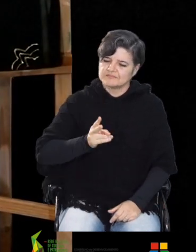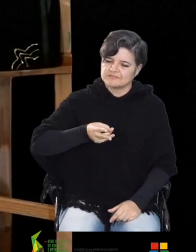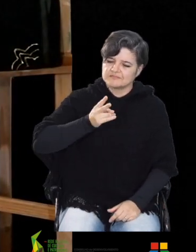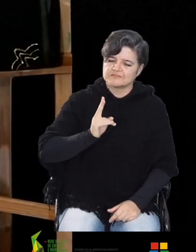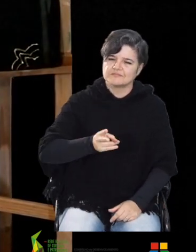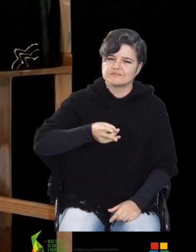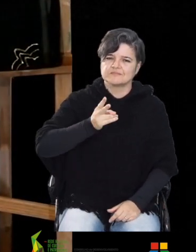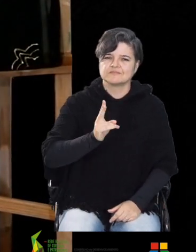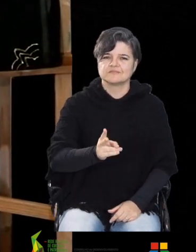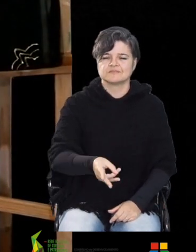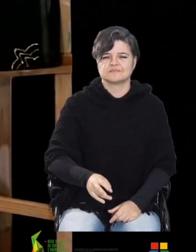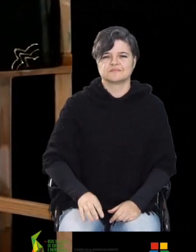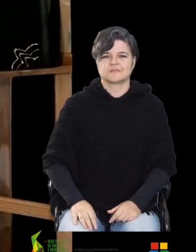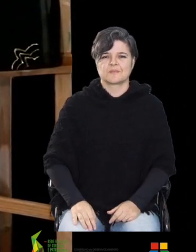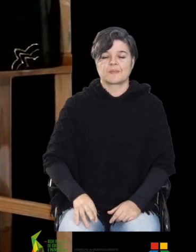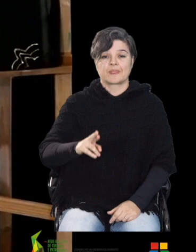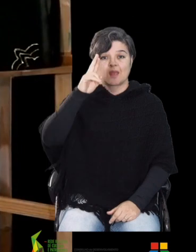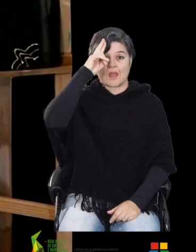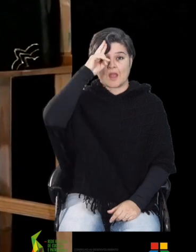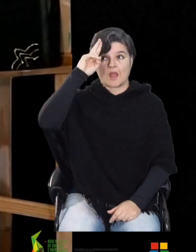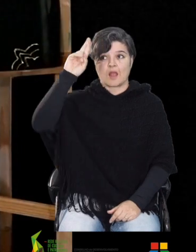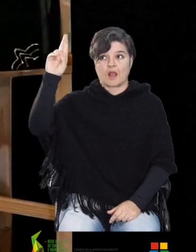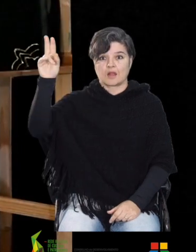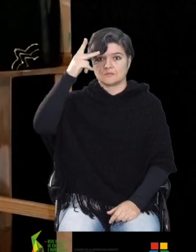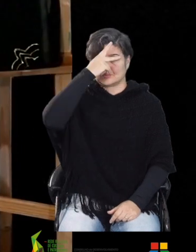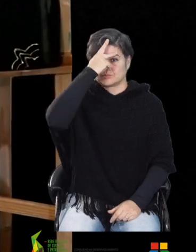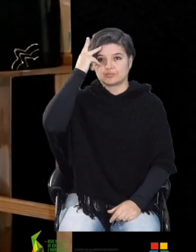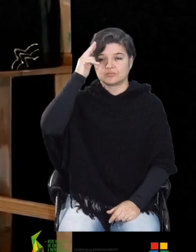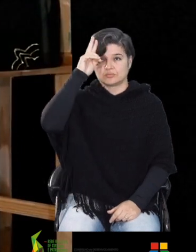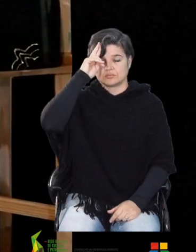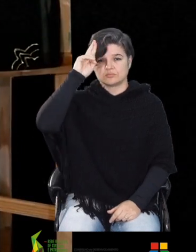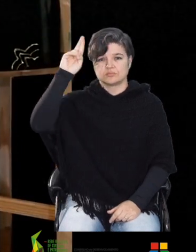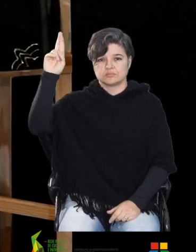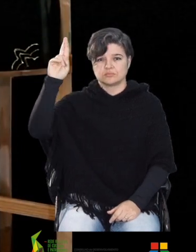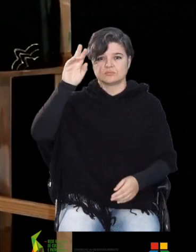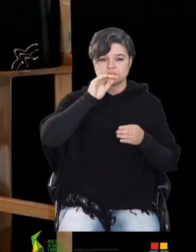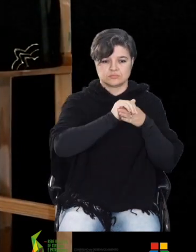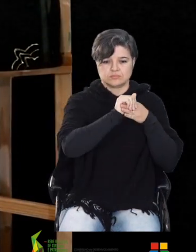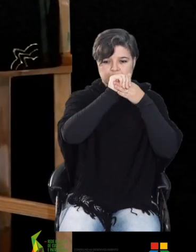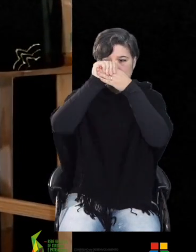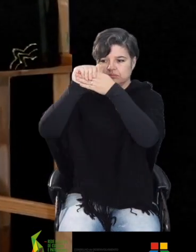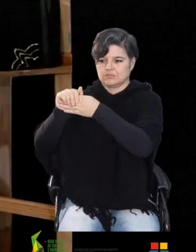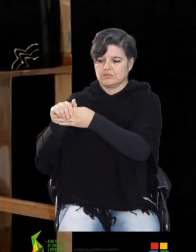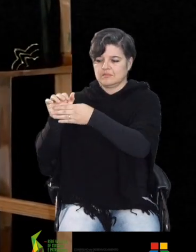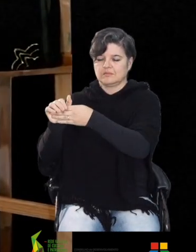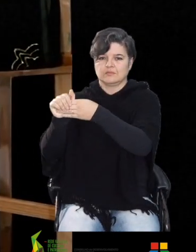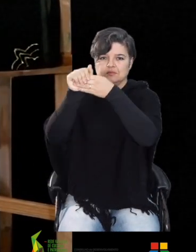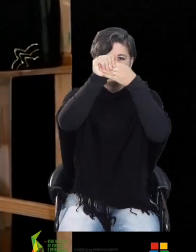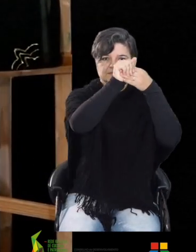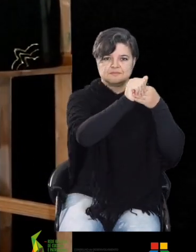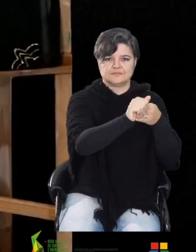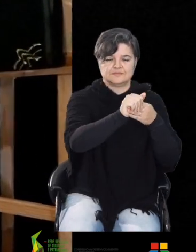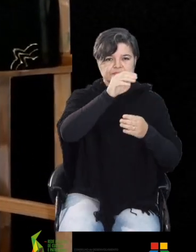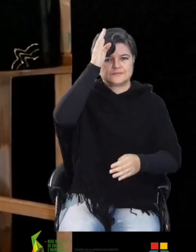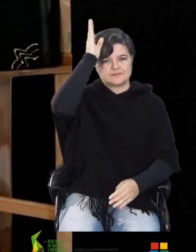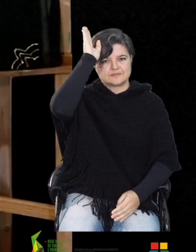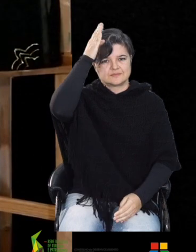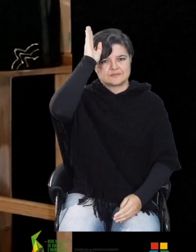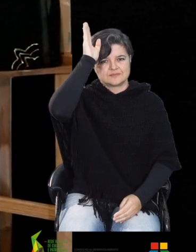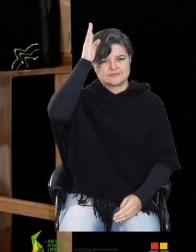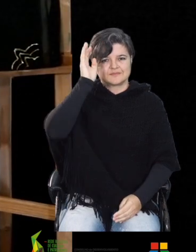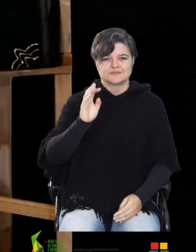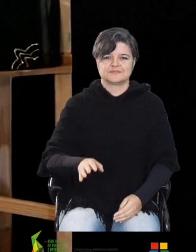o goleiro seu senhor carregando para lá e para cá saco sem